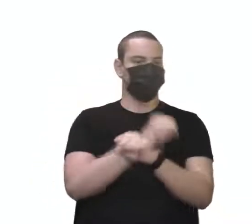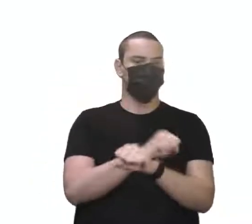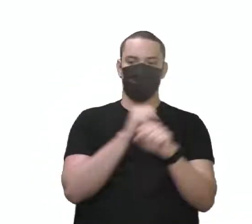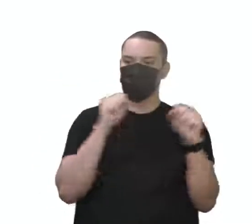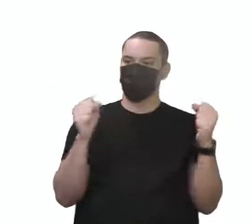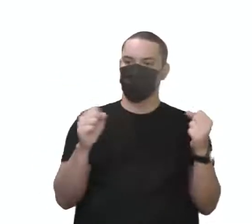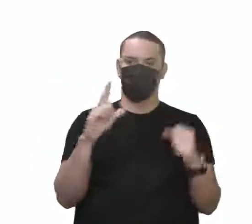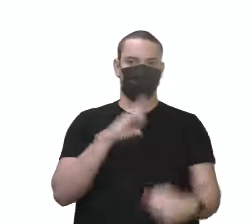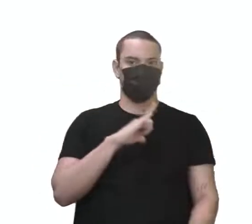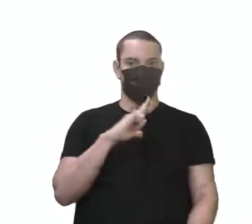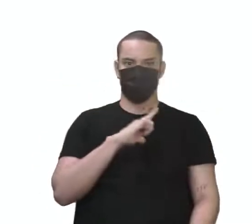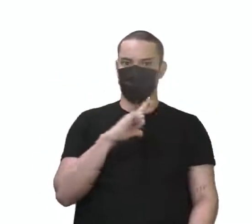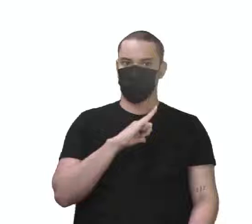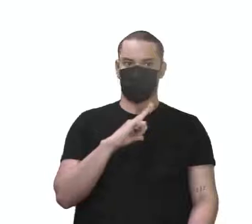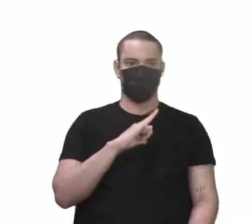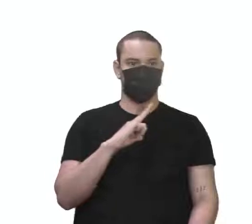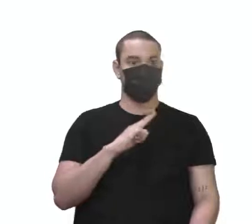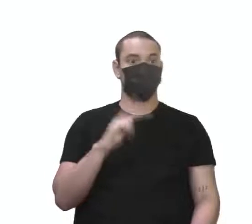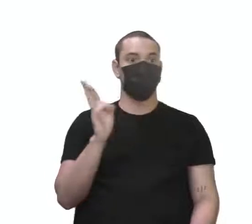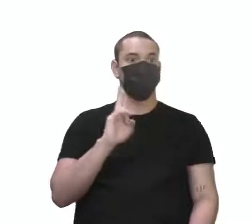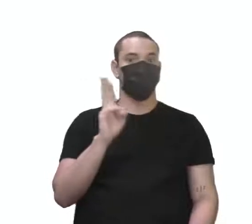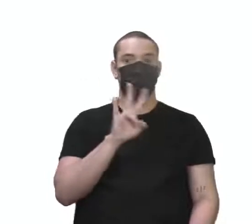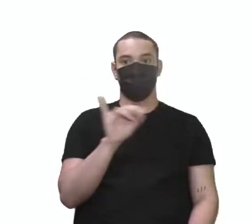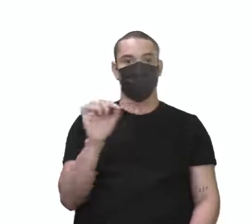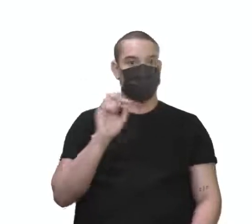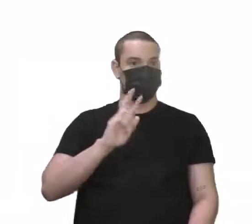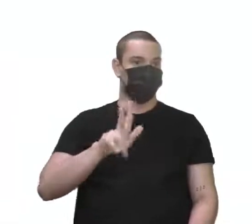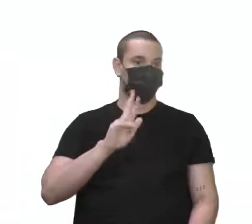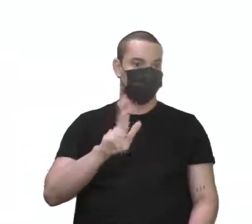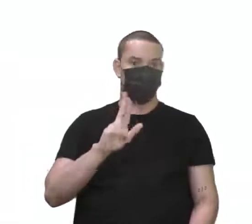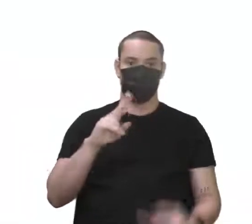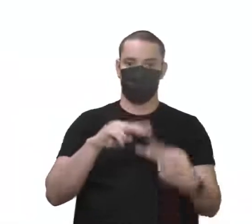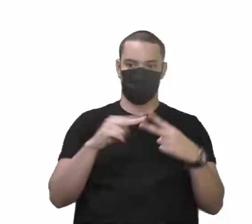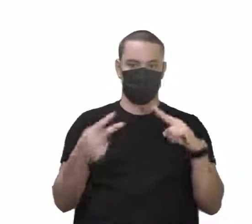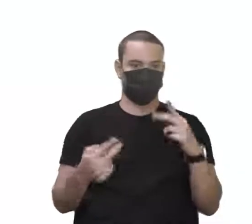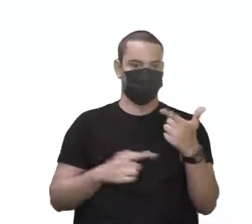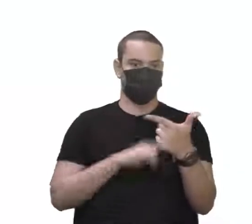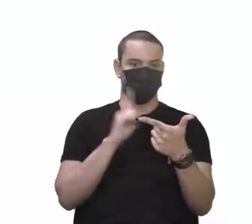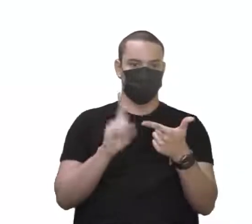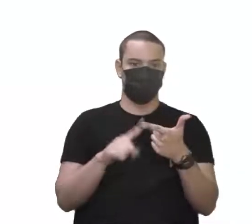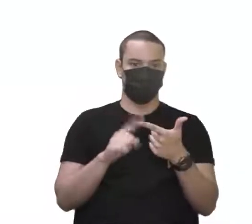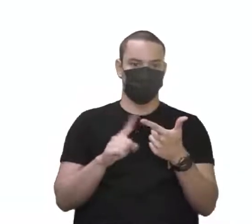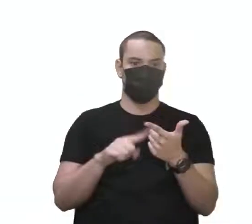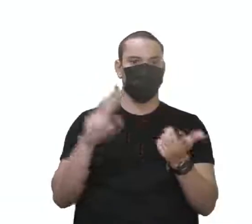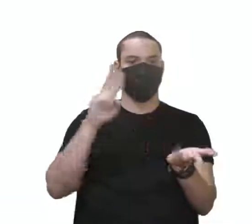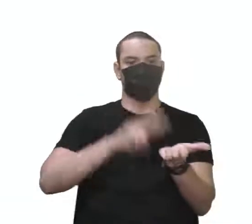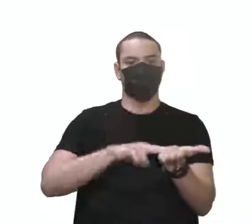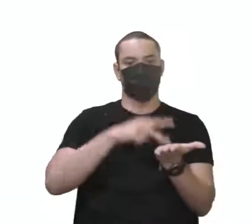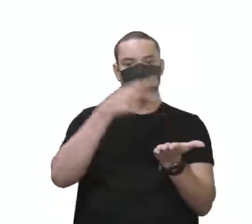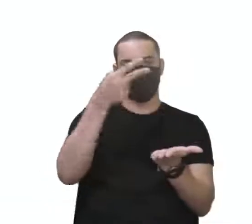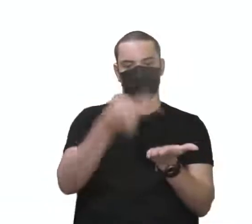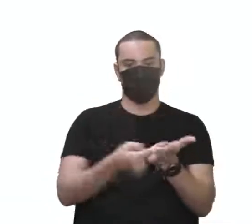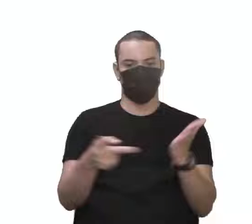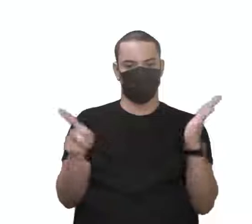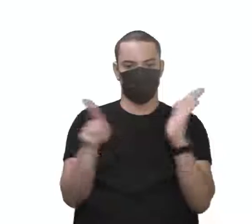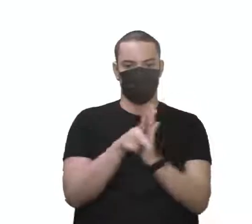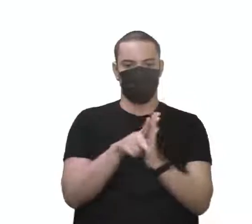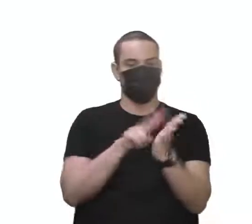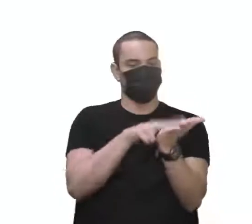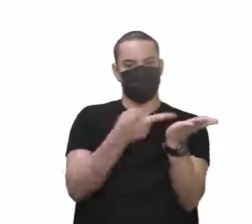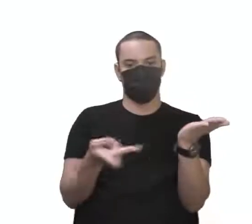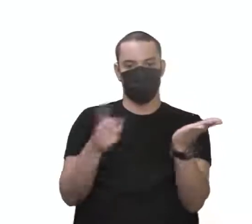vai ter essa manifestação. Quem manifesta não é o DNA. Então vamos ver da transcrição do